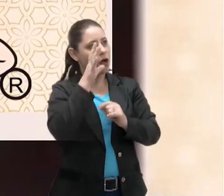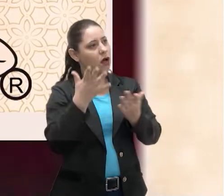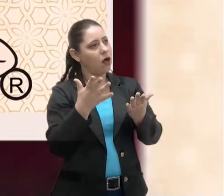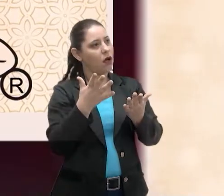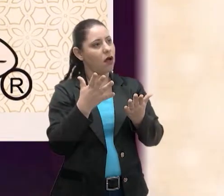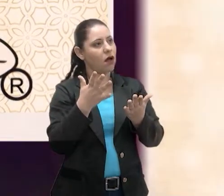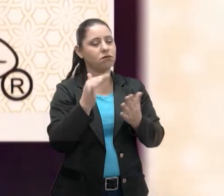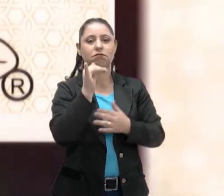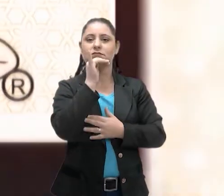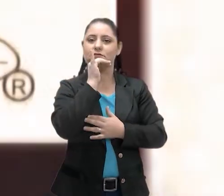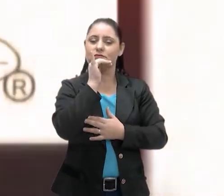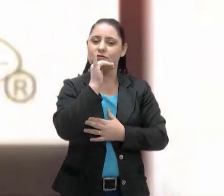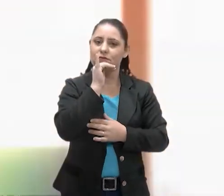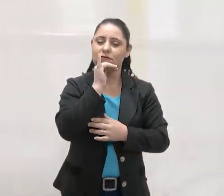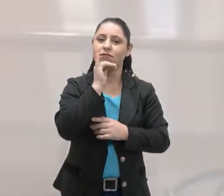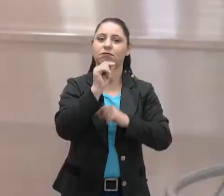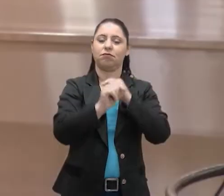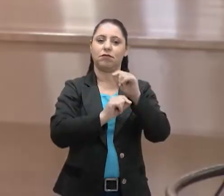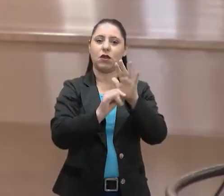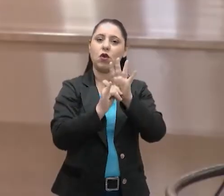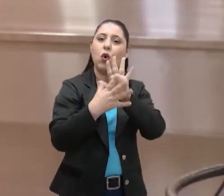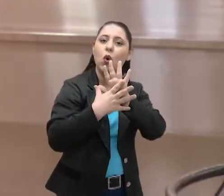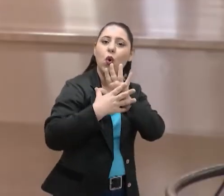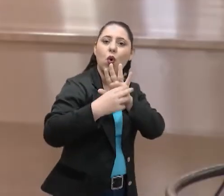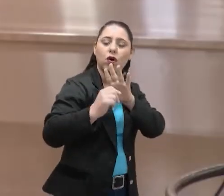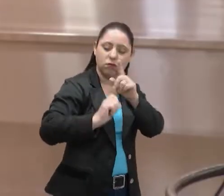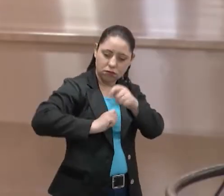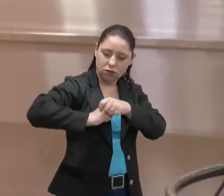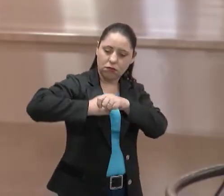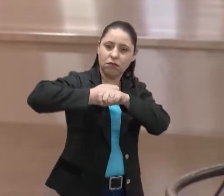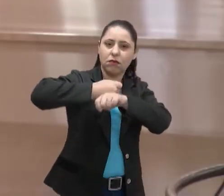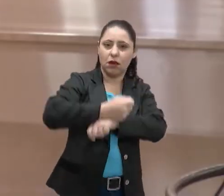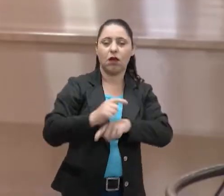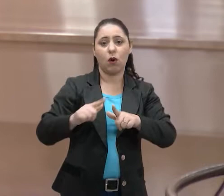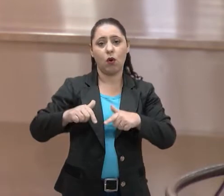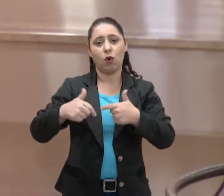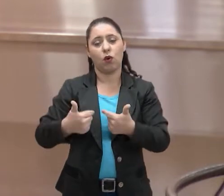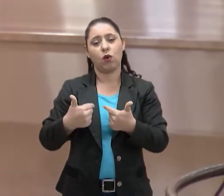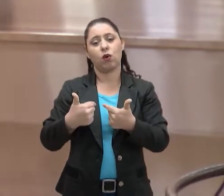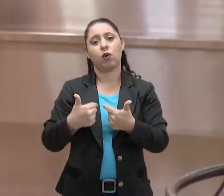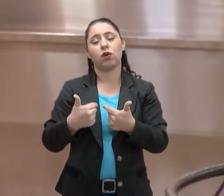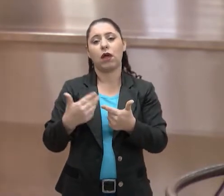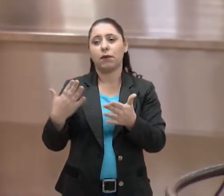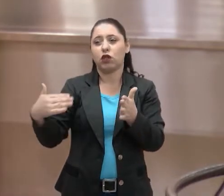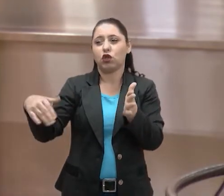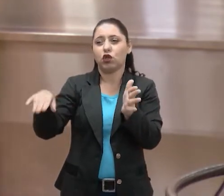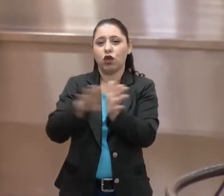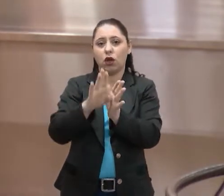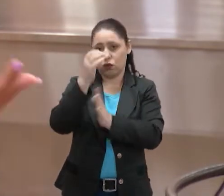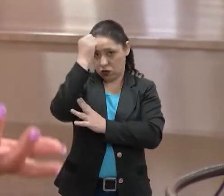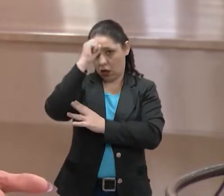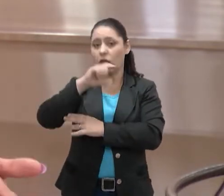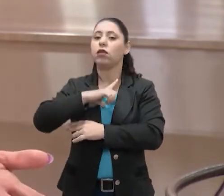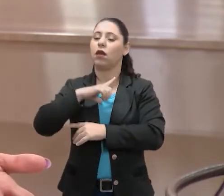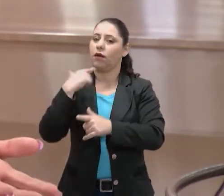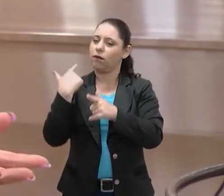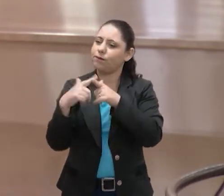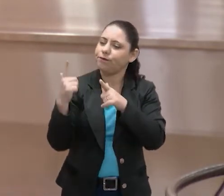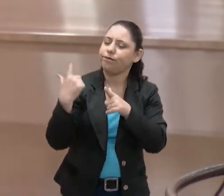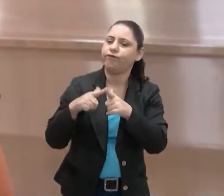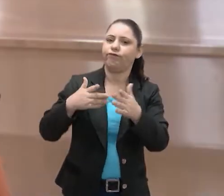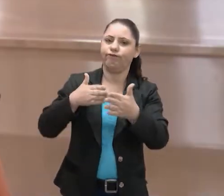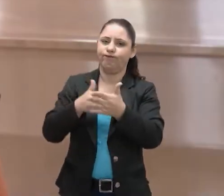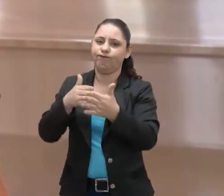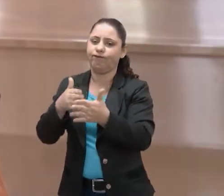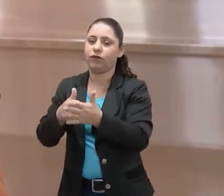o exemplo de determinação, de garra, de empreendedorismo, as lutas por trás desse sucesso hoje, que também teve lutas,